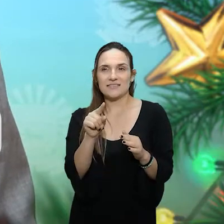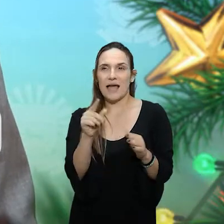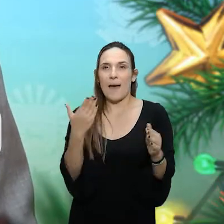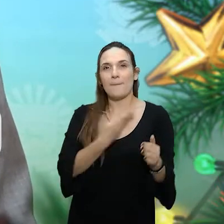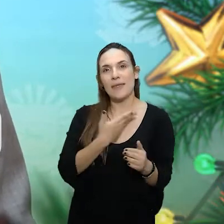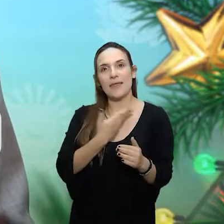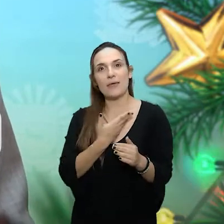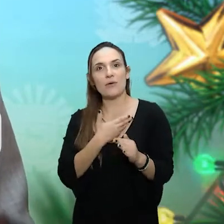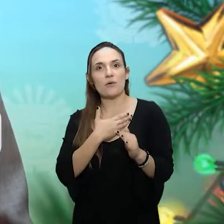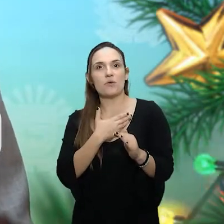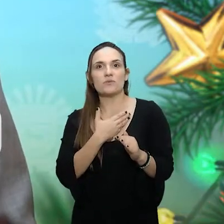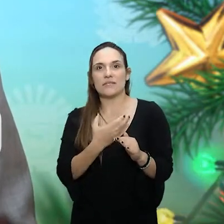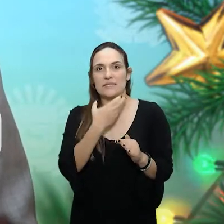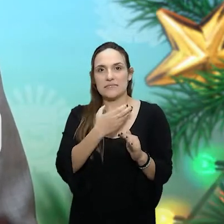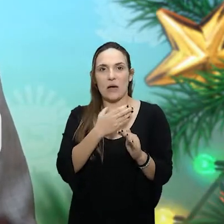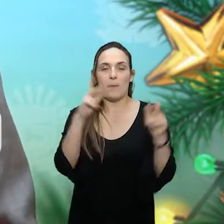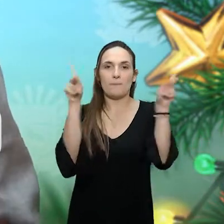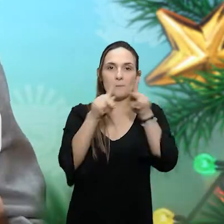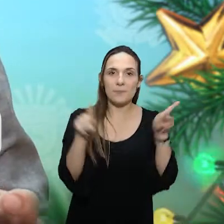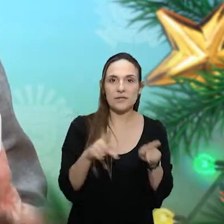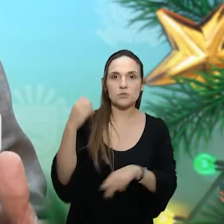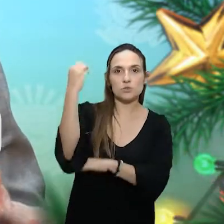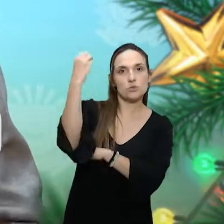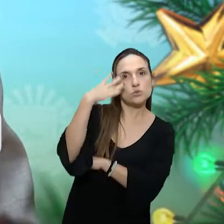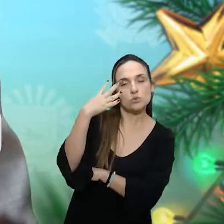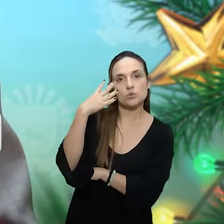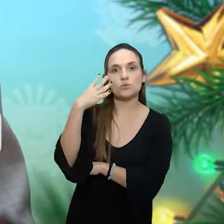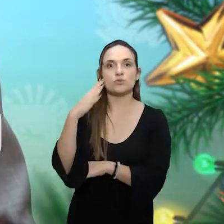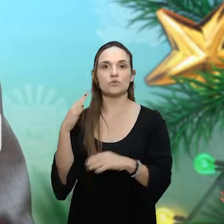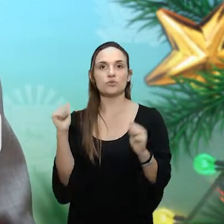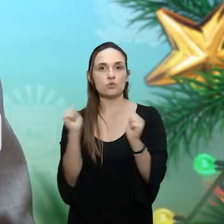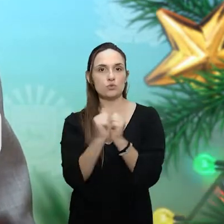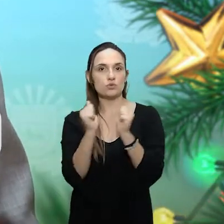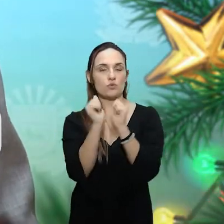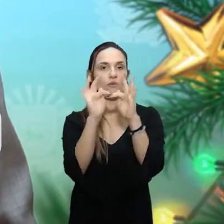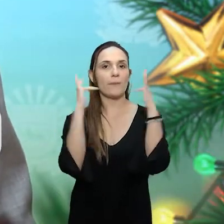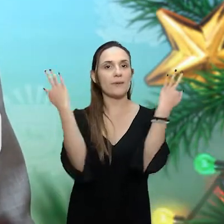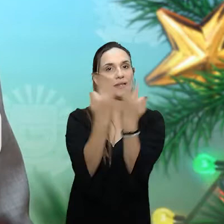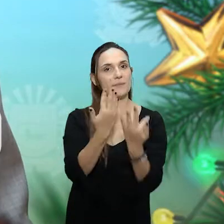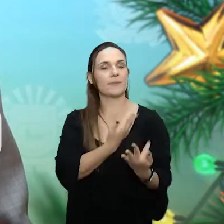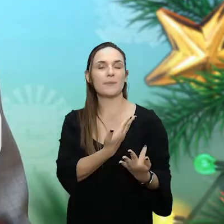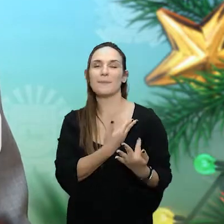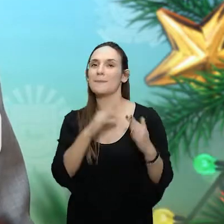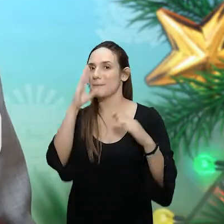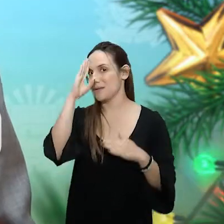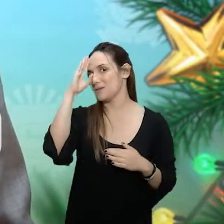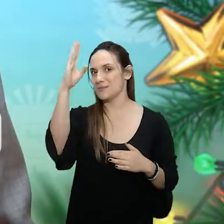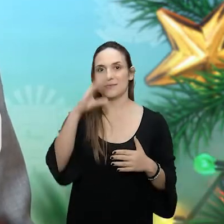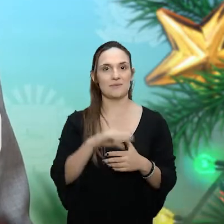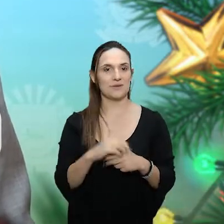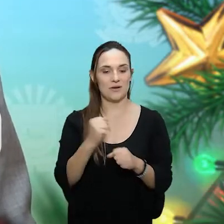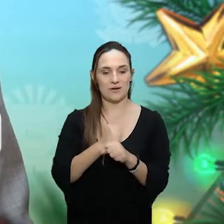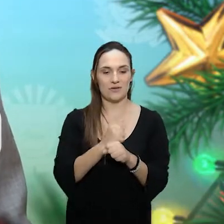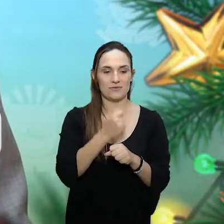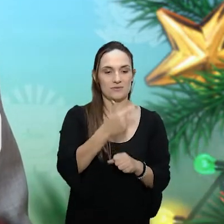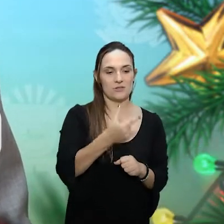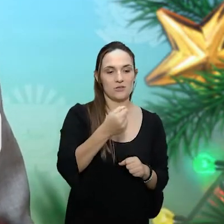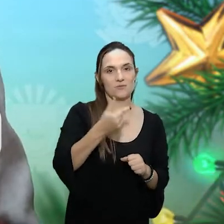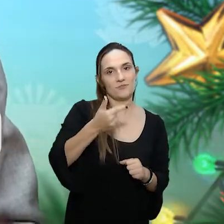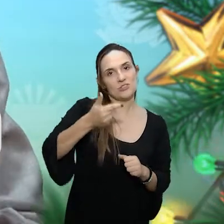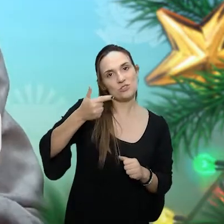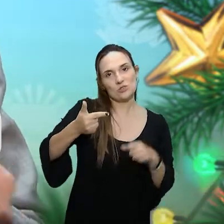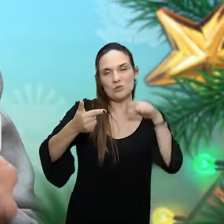paz, de muita luz, no meio de todos os seus familiares e amigos, mas principalmente um